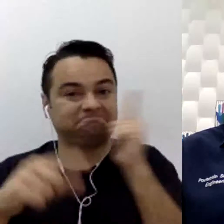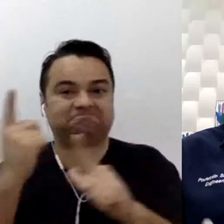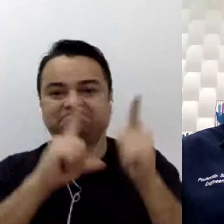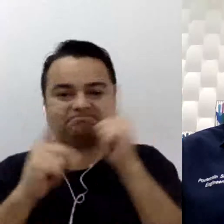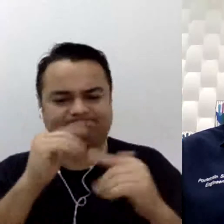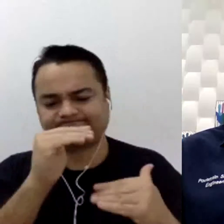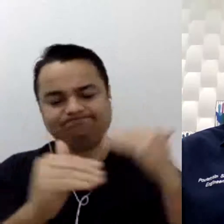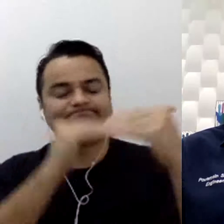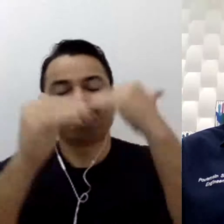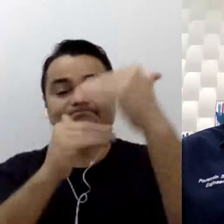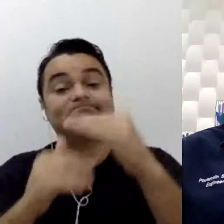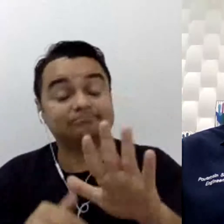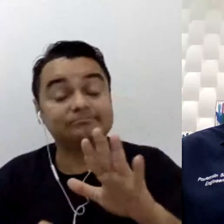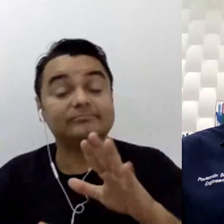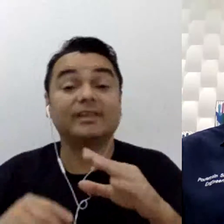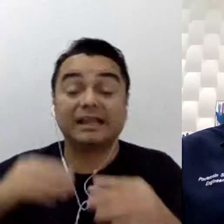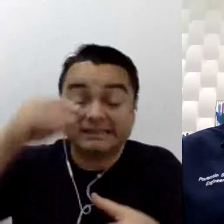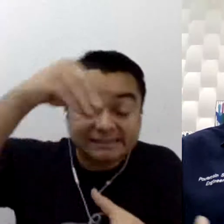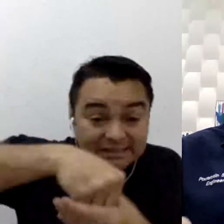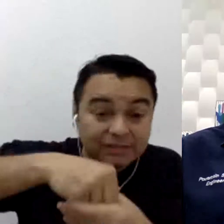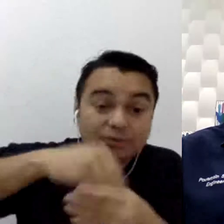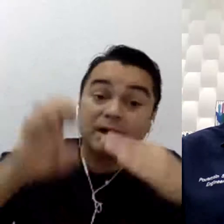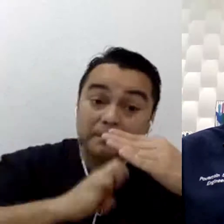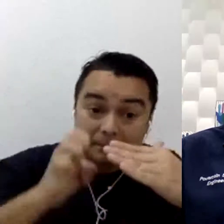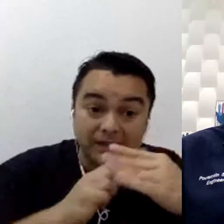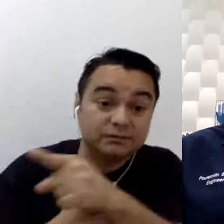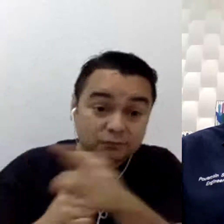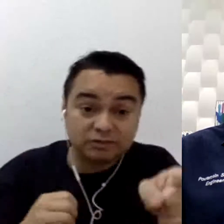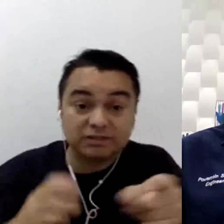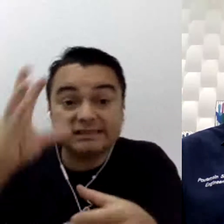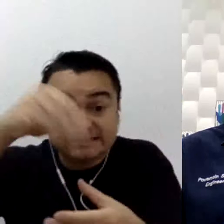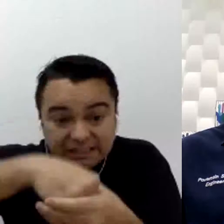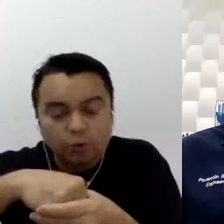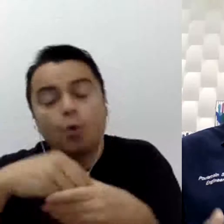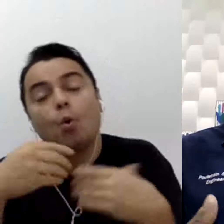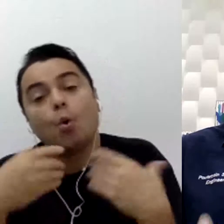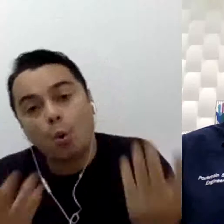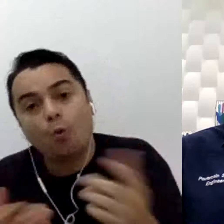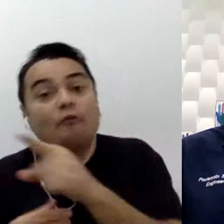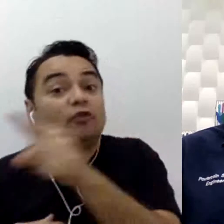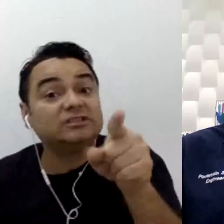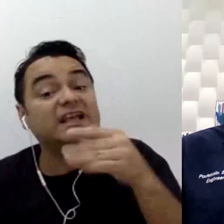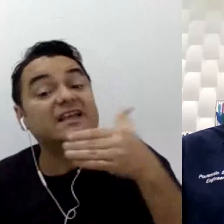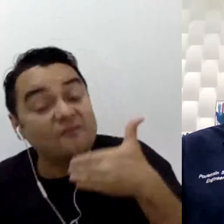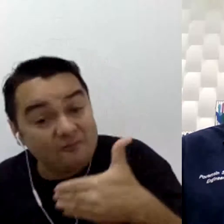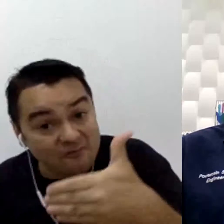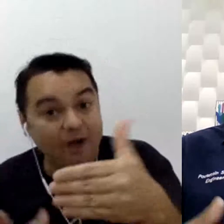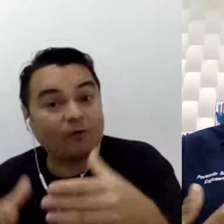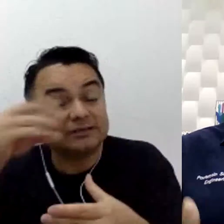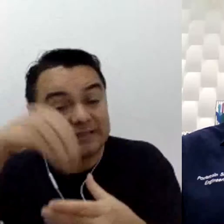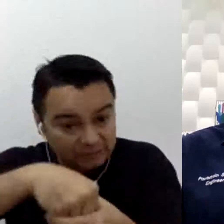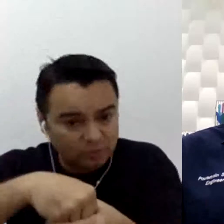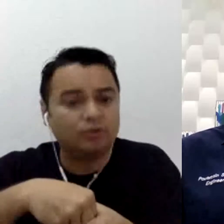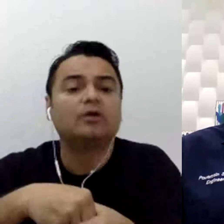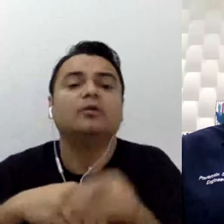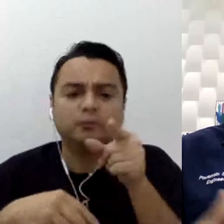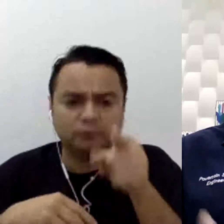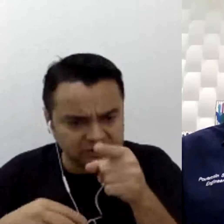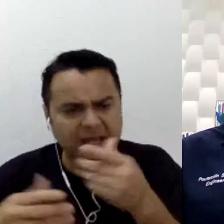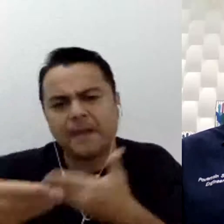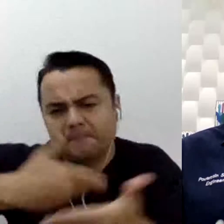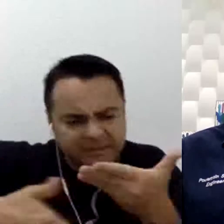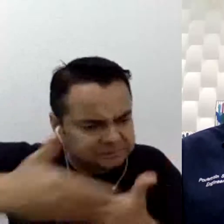sem dúvida nenhuma, dentro da empresa na qual vocês estão inseridos ou na qual vocês estarão inseridos, você está participando